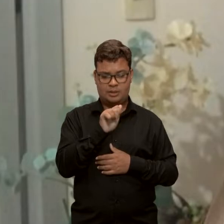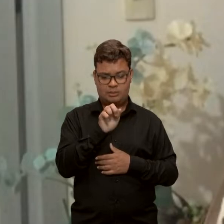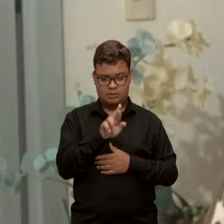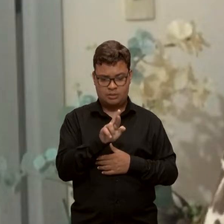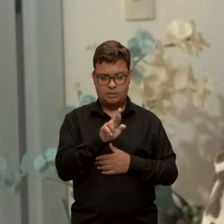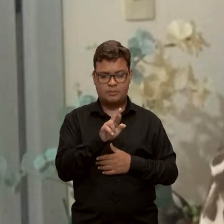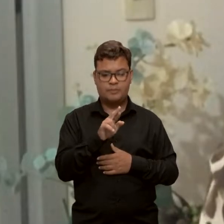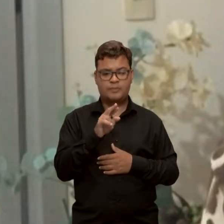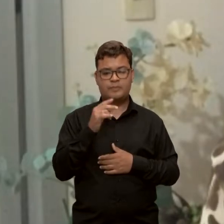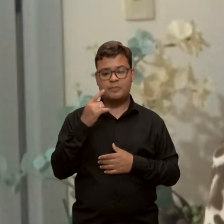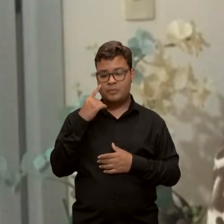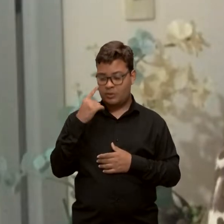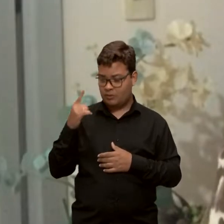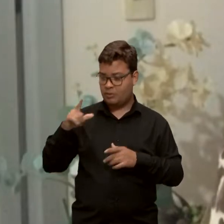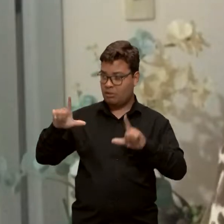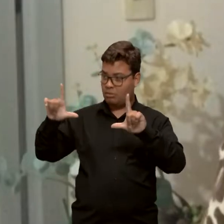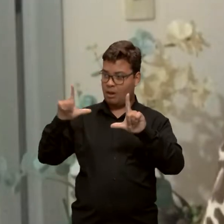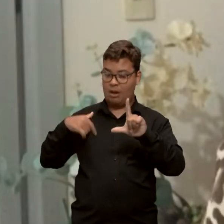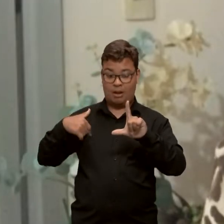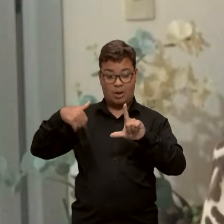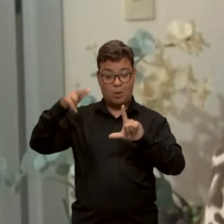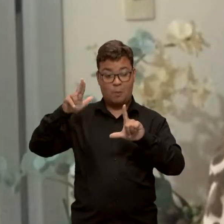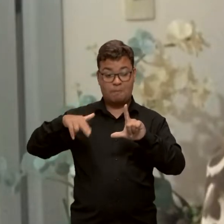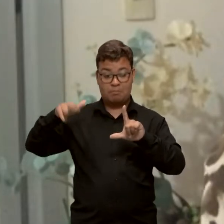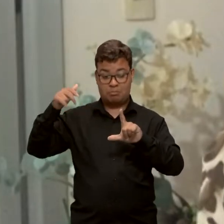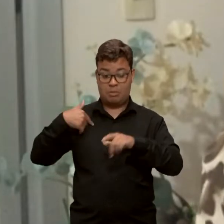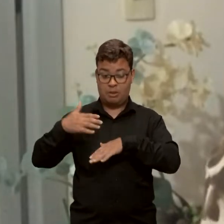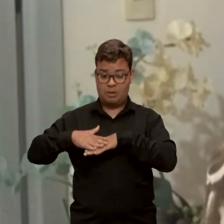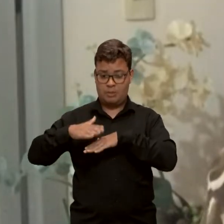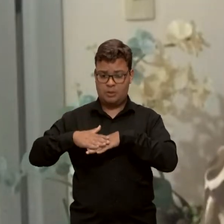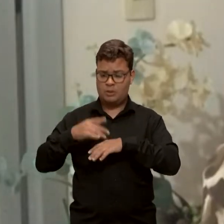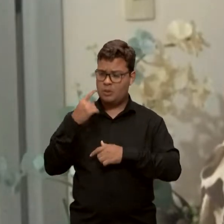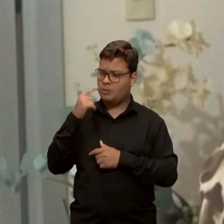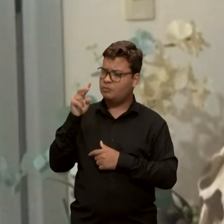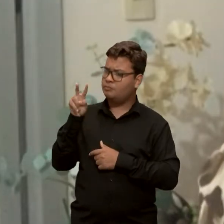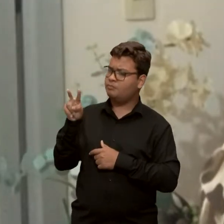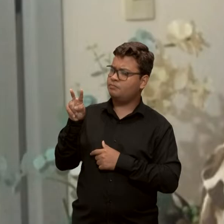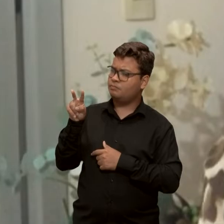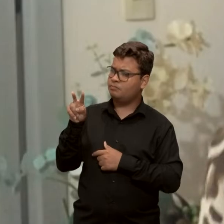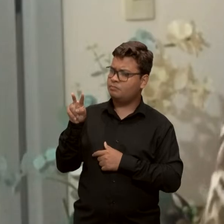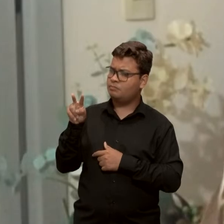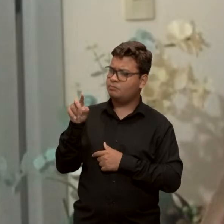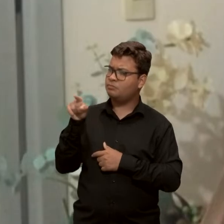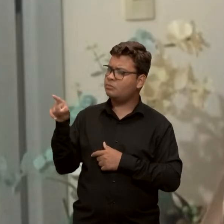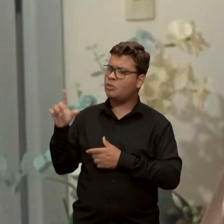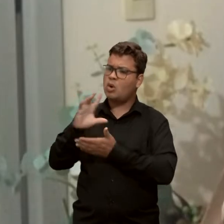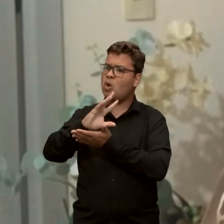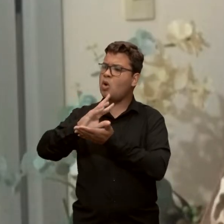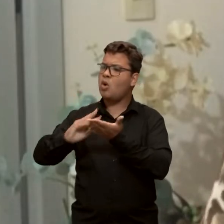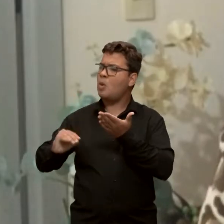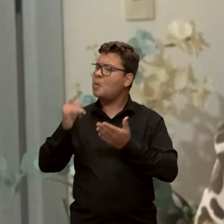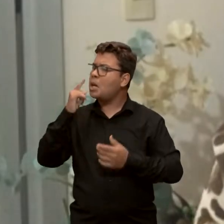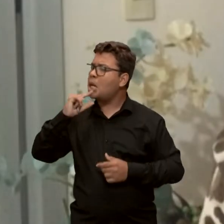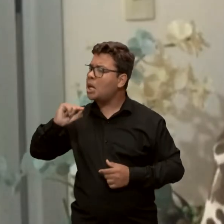para a tela que eu tinha pintado e falou assim: cópia de quem? Eu falei: não é cópia, são meus 2